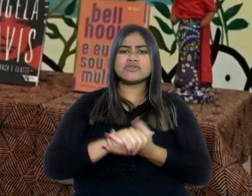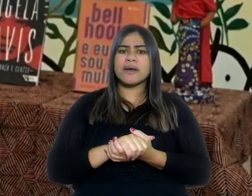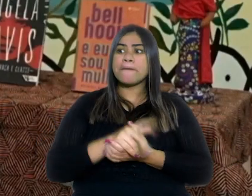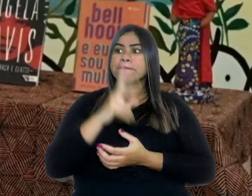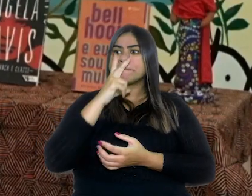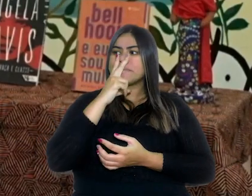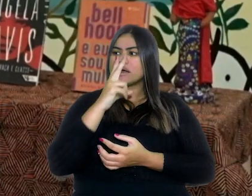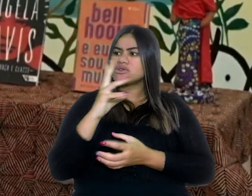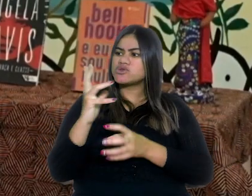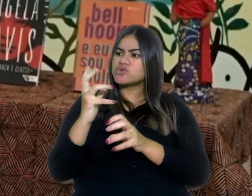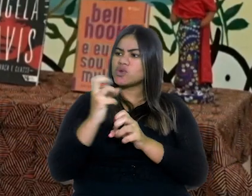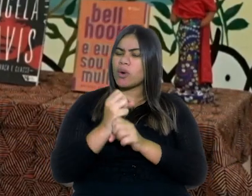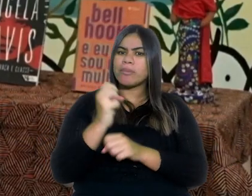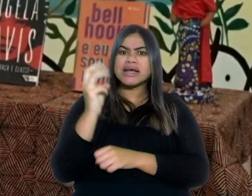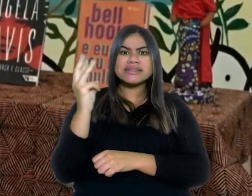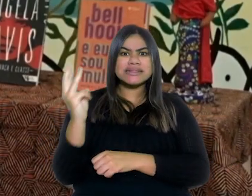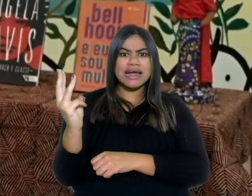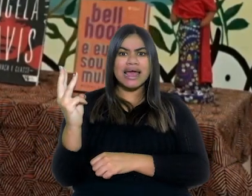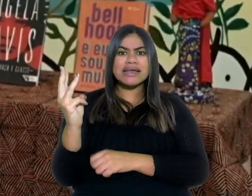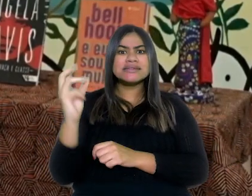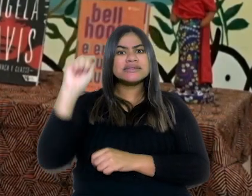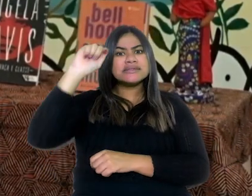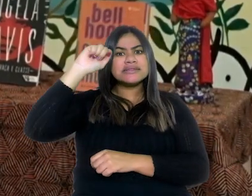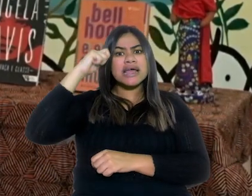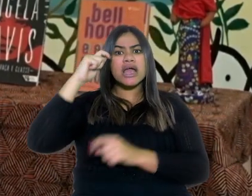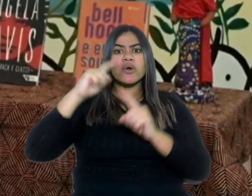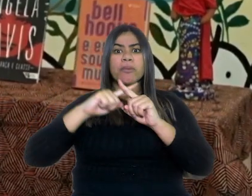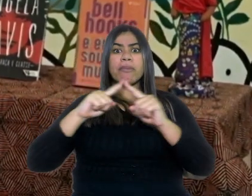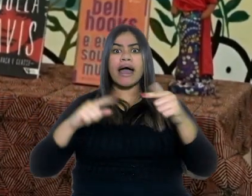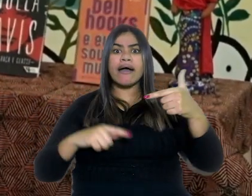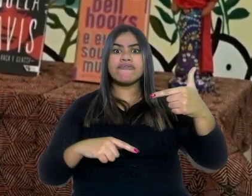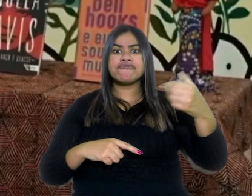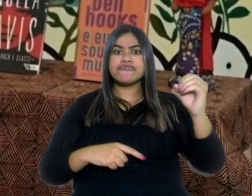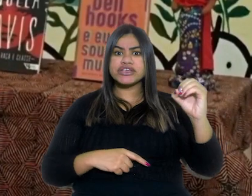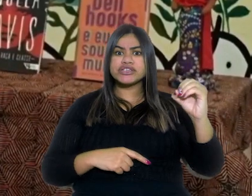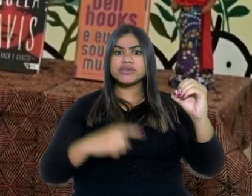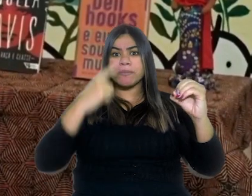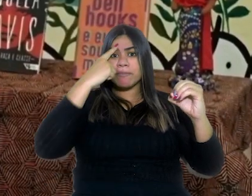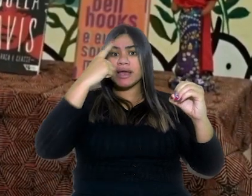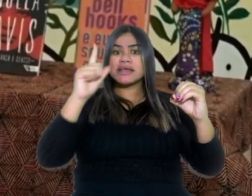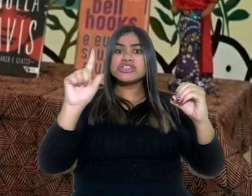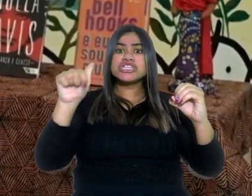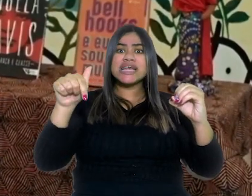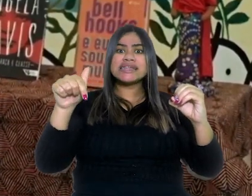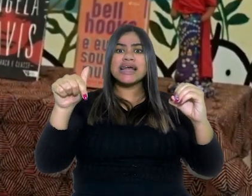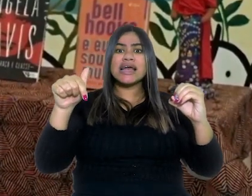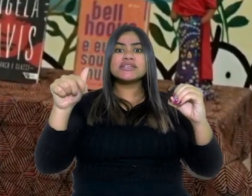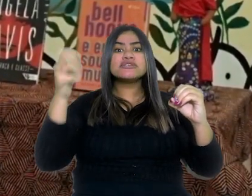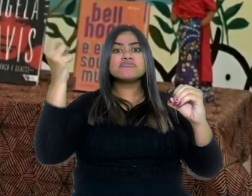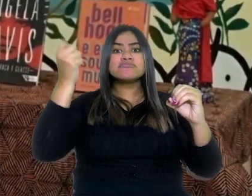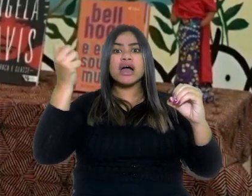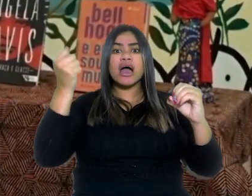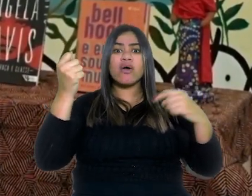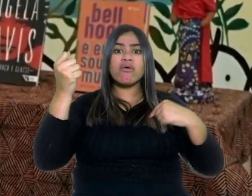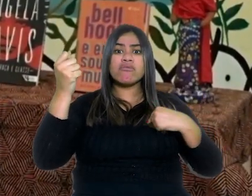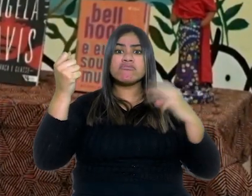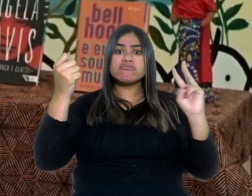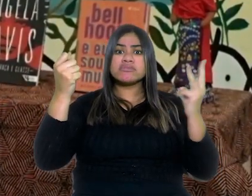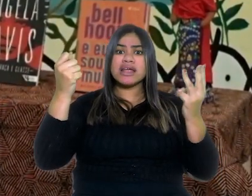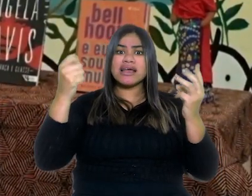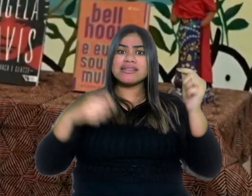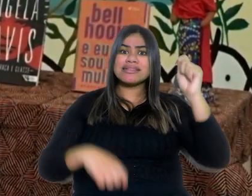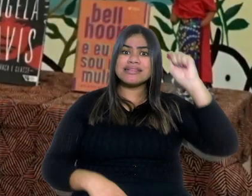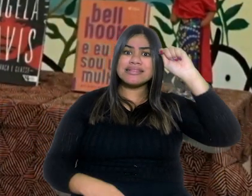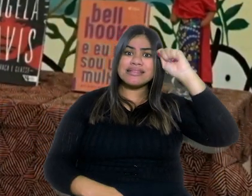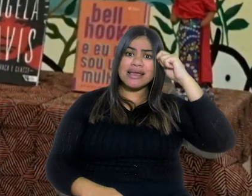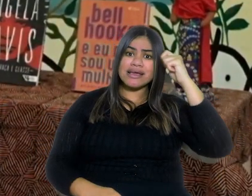em educação, éramos, se eu não me engano, éramos 3 numa turma de 20, por aí, né?